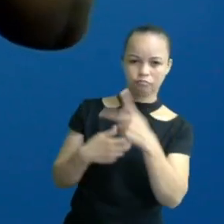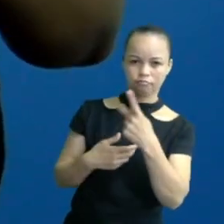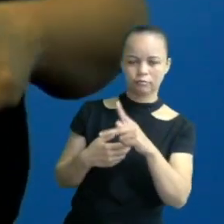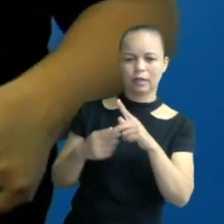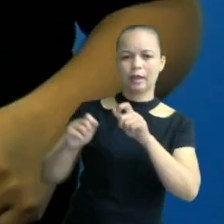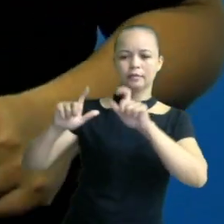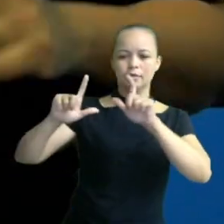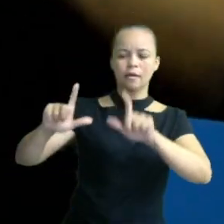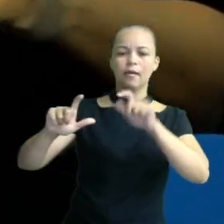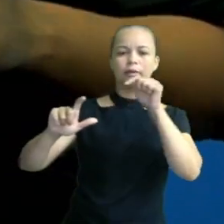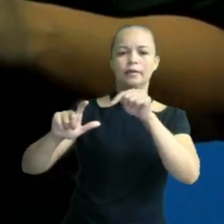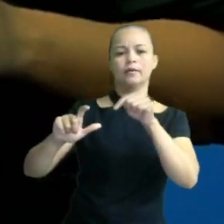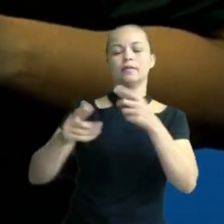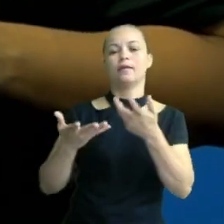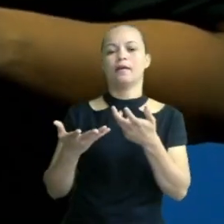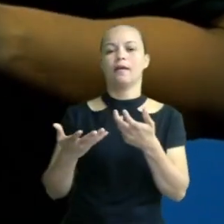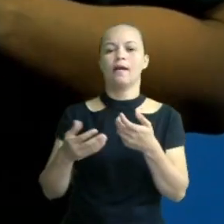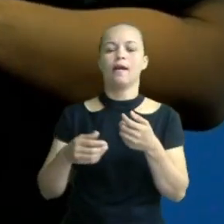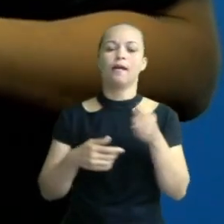crase será